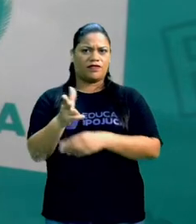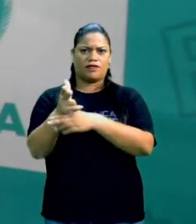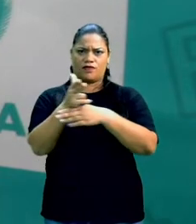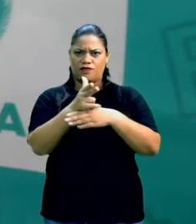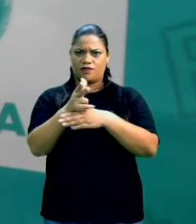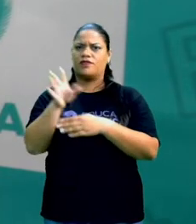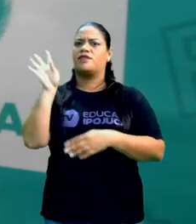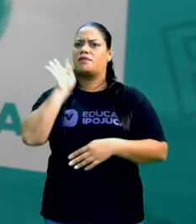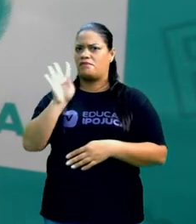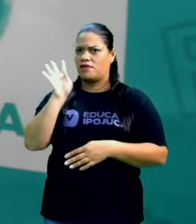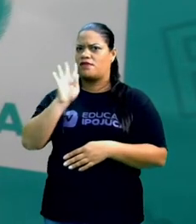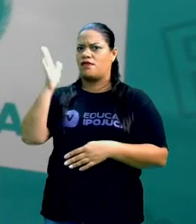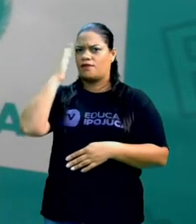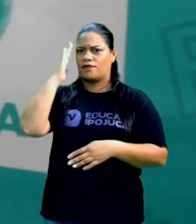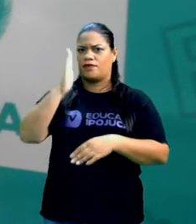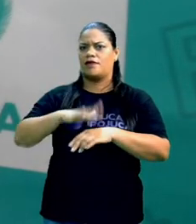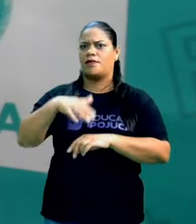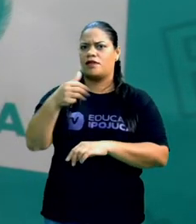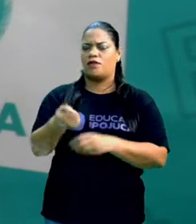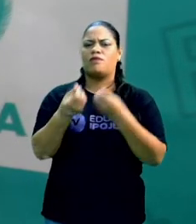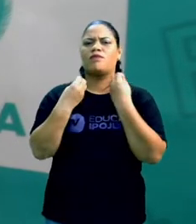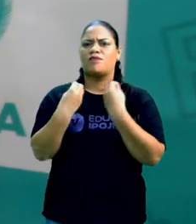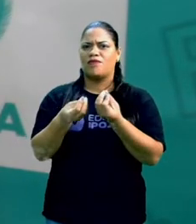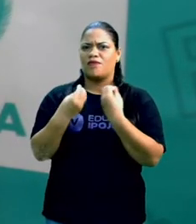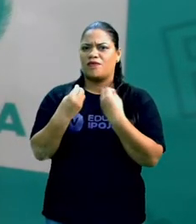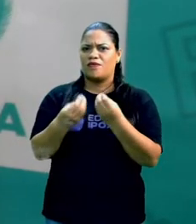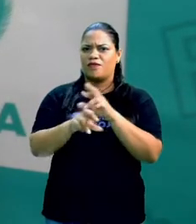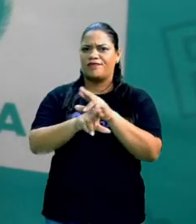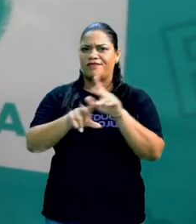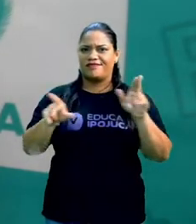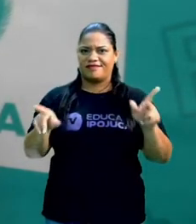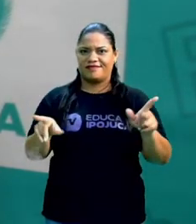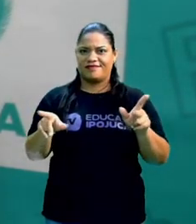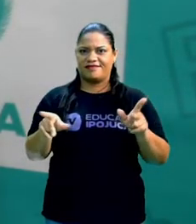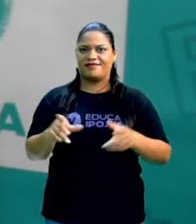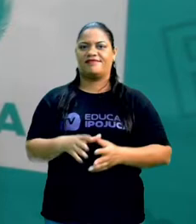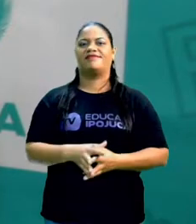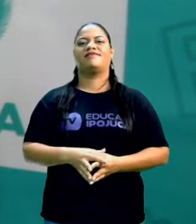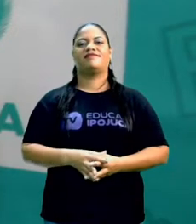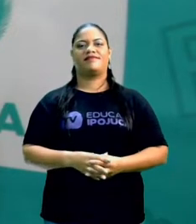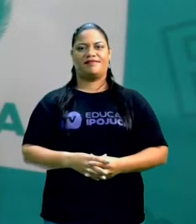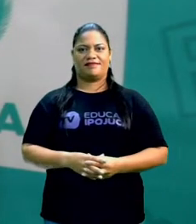bem legal para a gente entender melhor como seria essa diversidade.